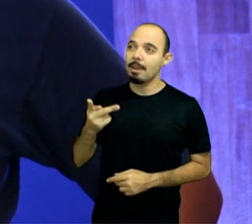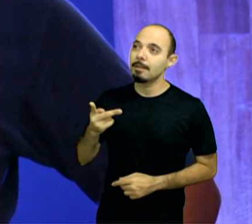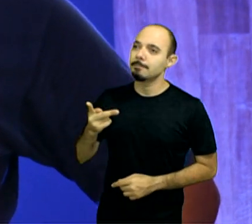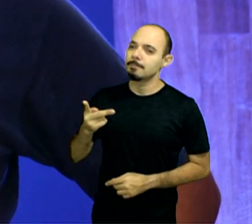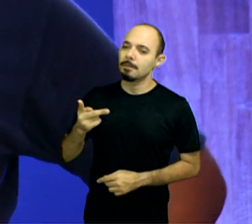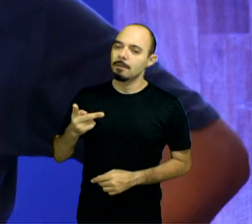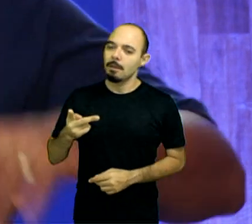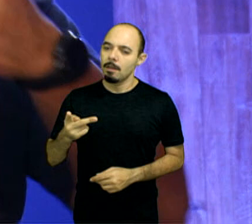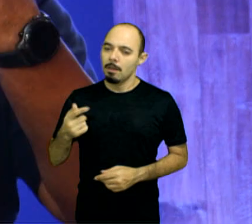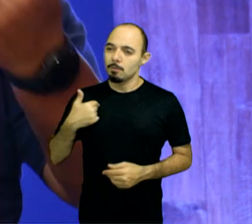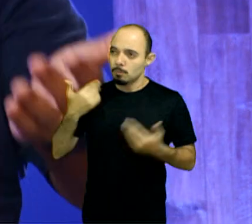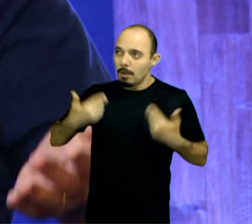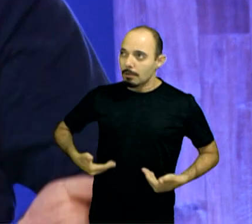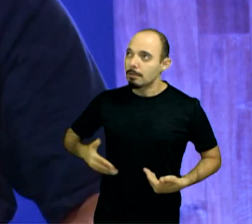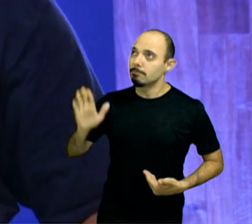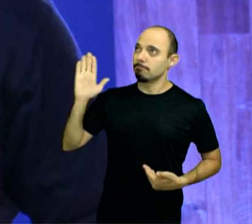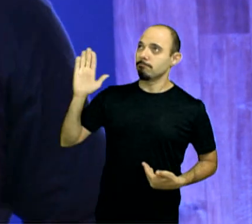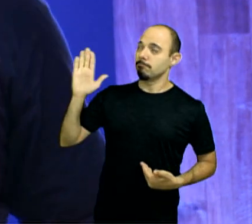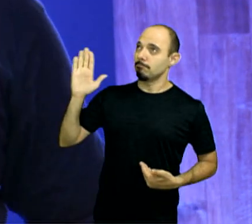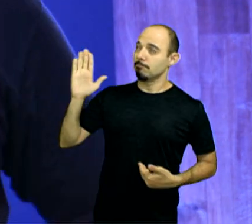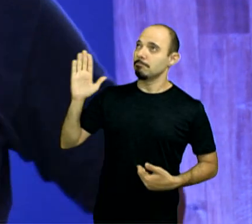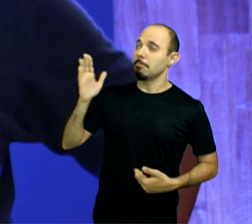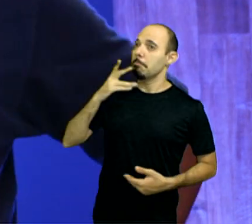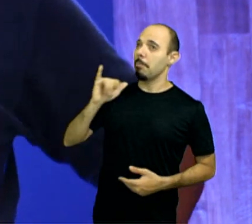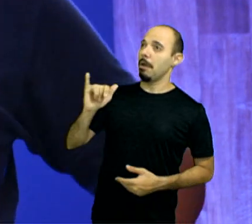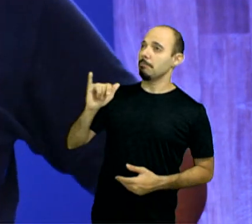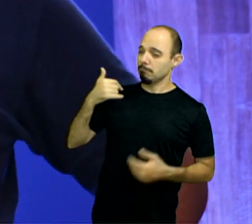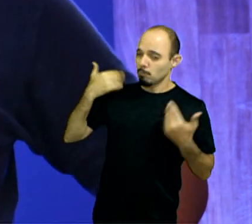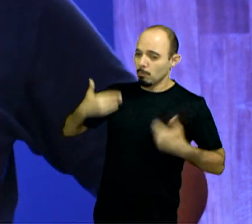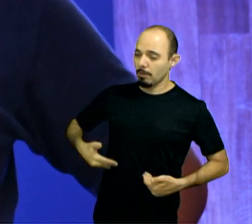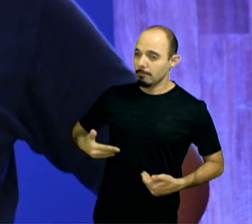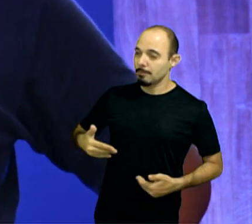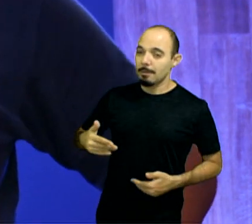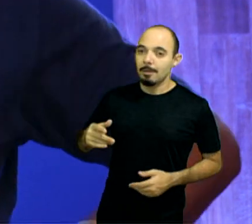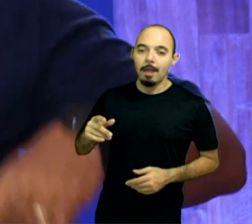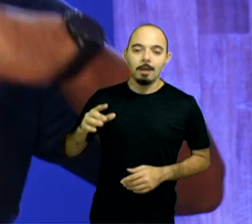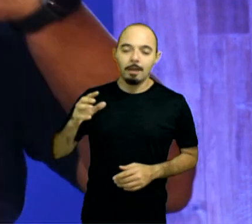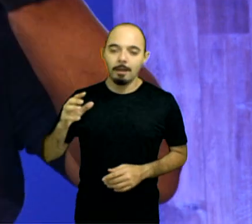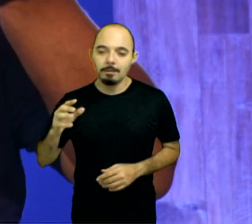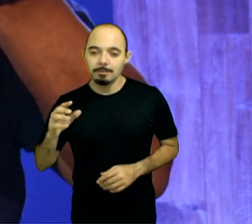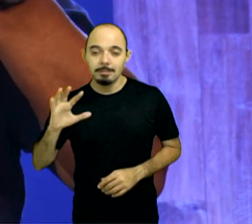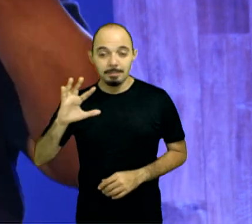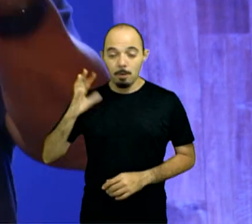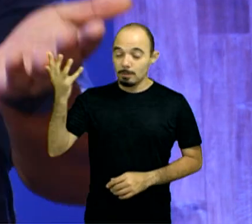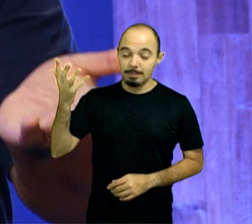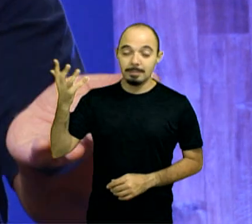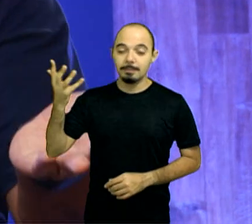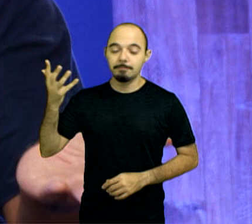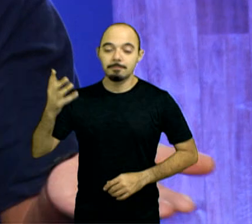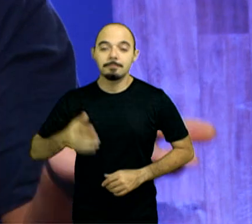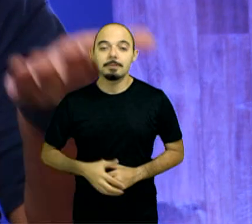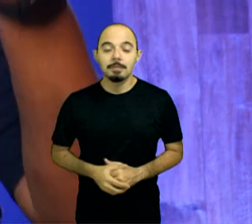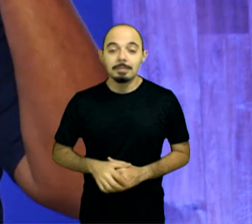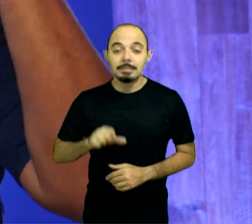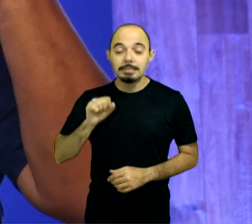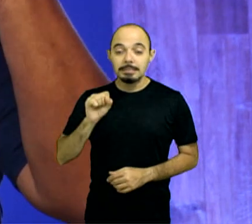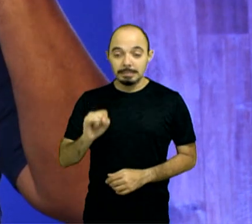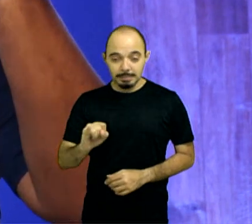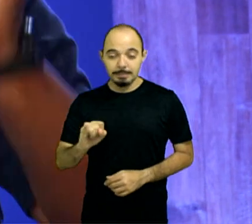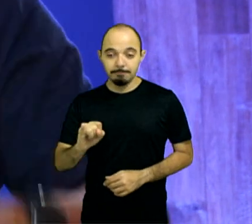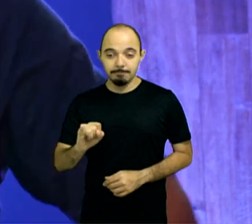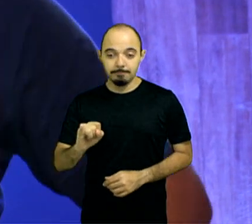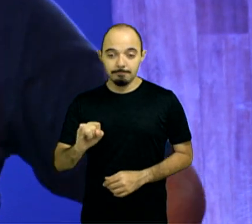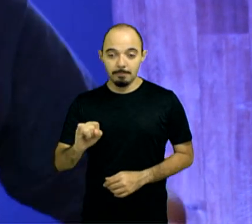que independente do que acontecesse, né? Se eu viesse